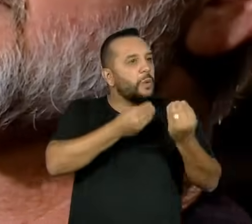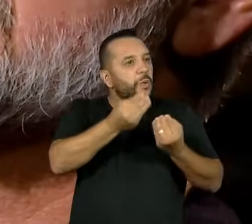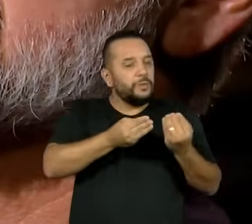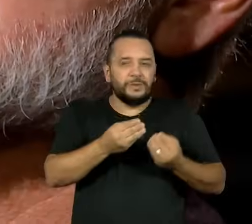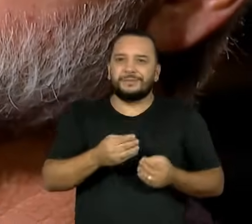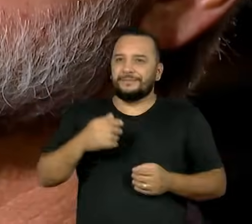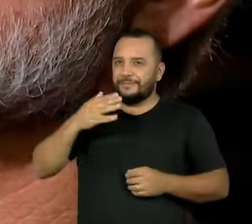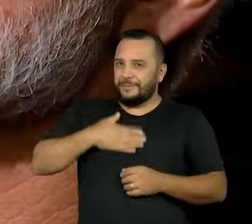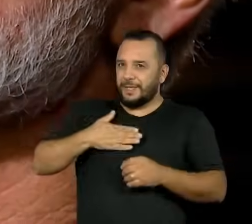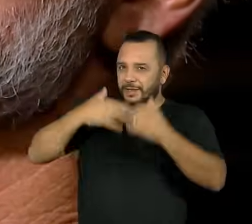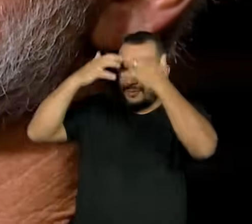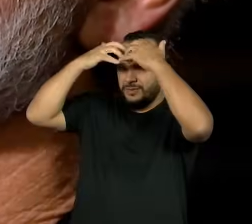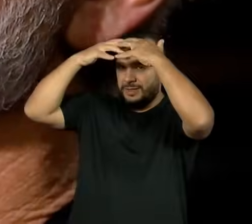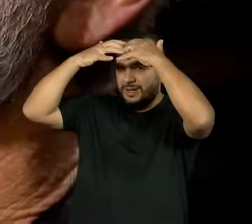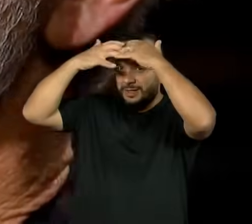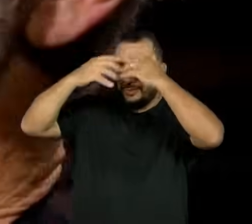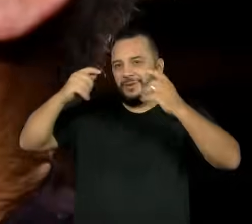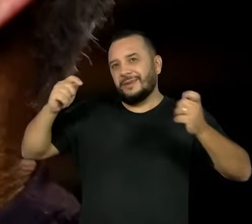possibilidade